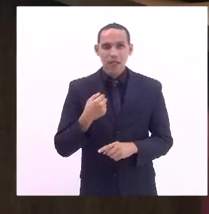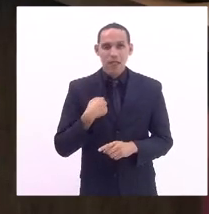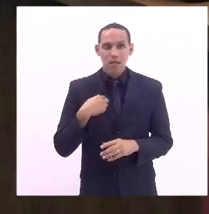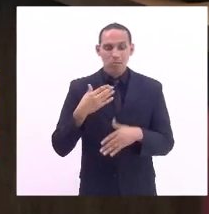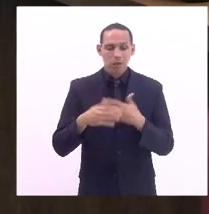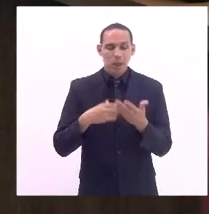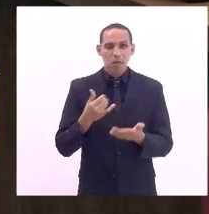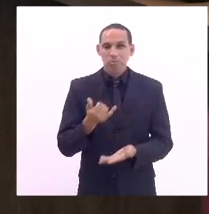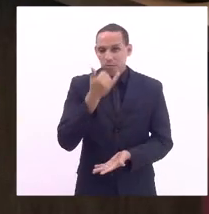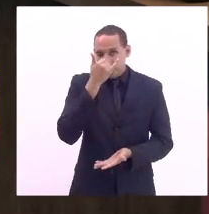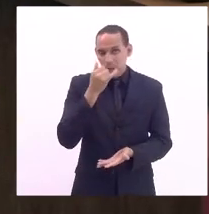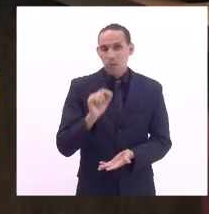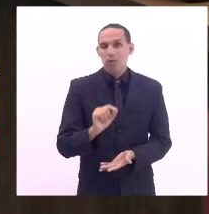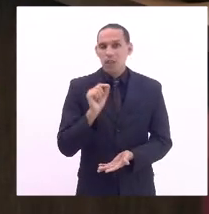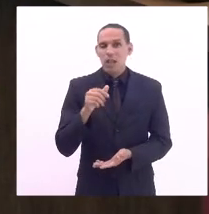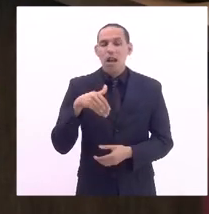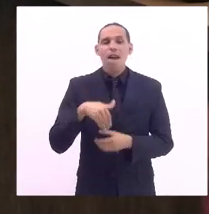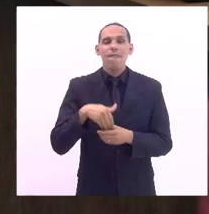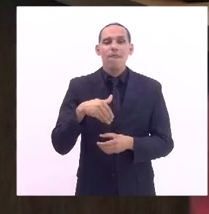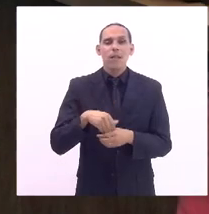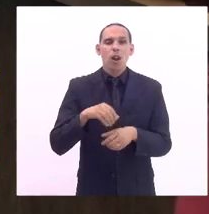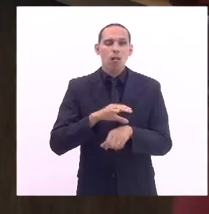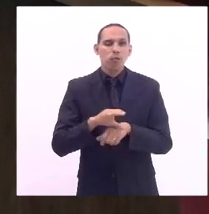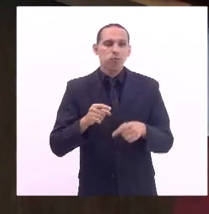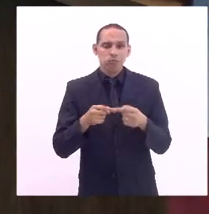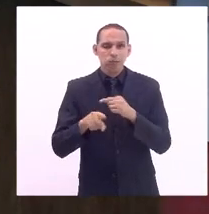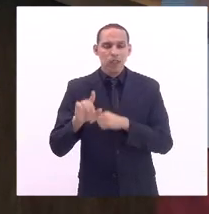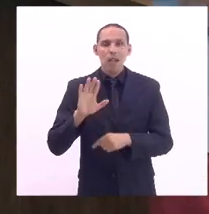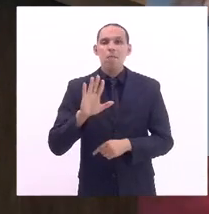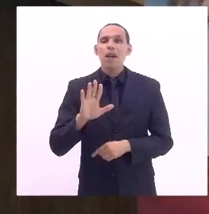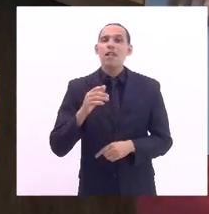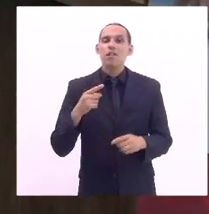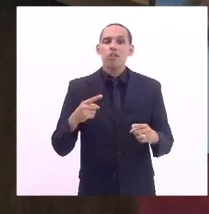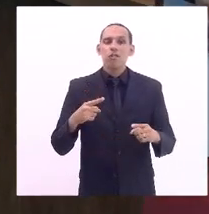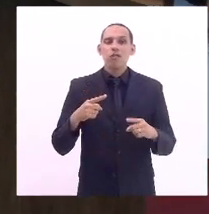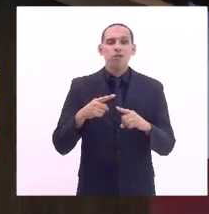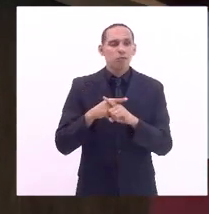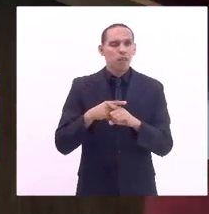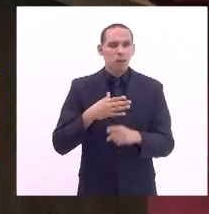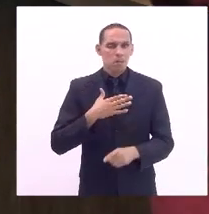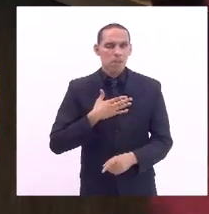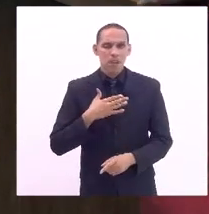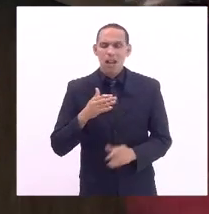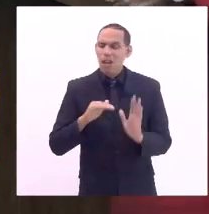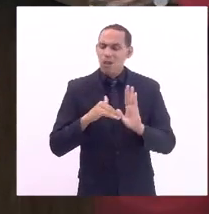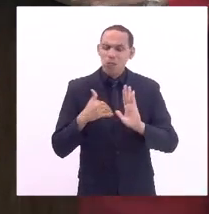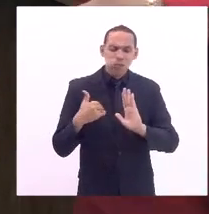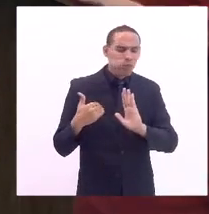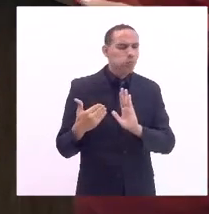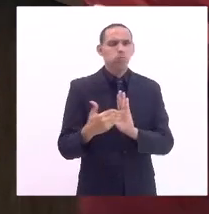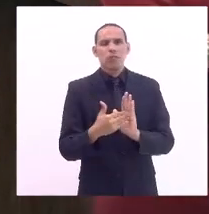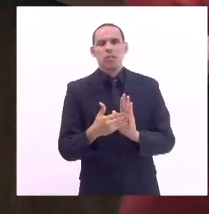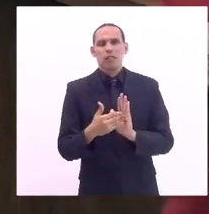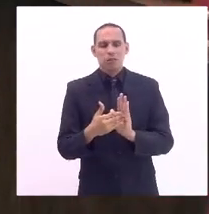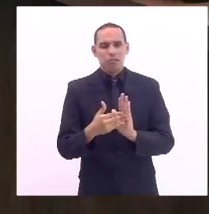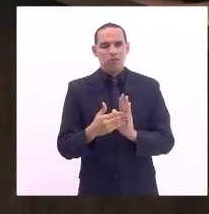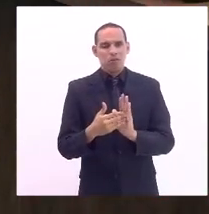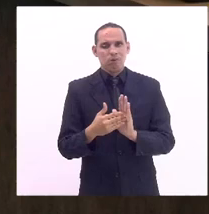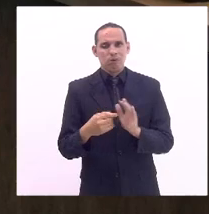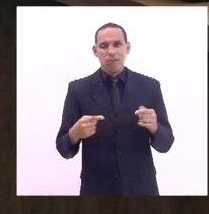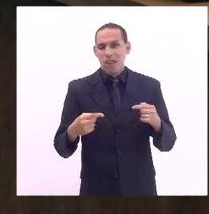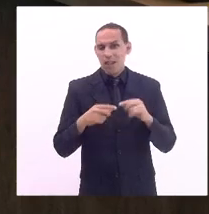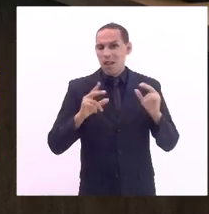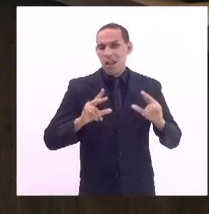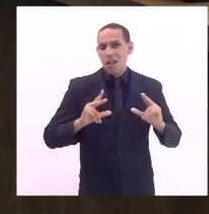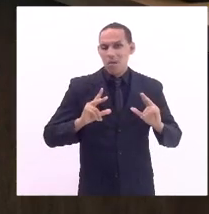inconsequência de votar pela inconstitucionalidade quanto à minha divergência total e absoluta no mérito.